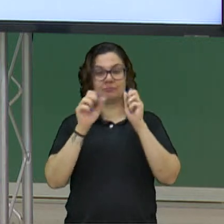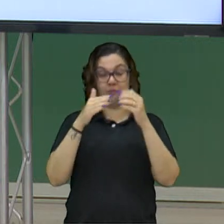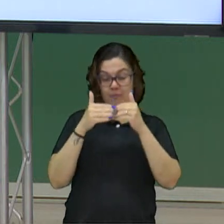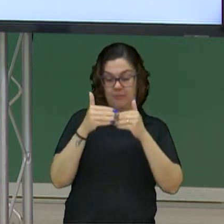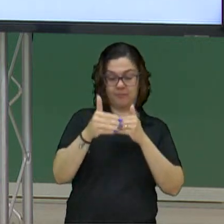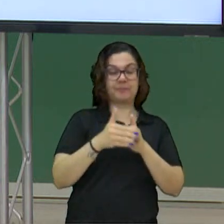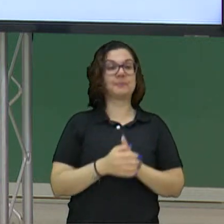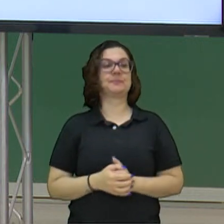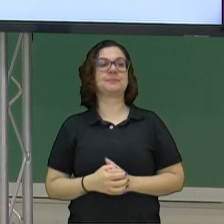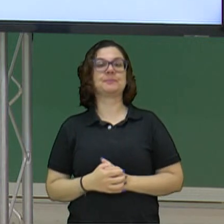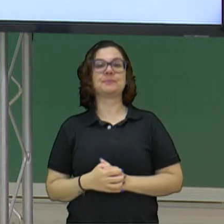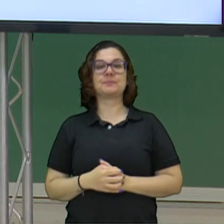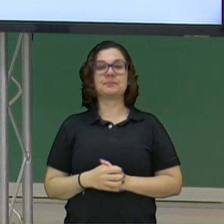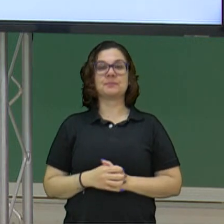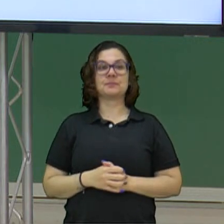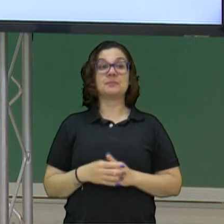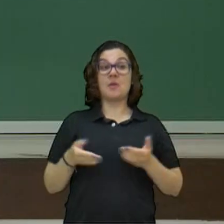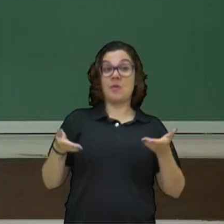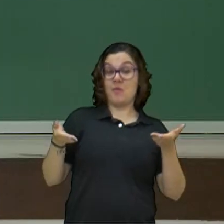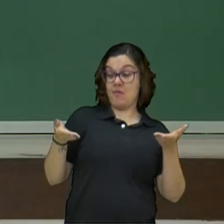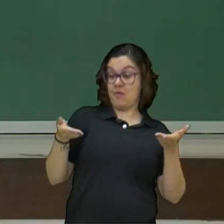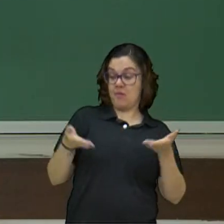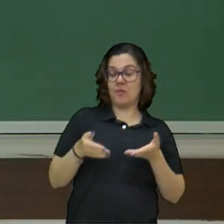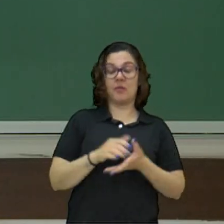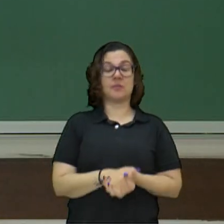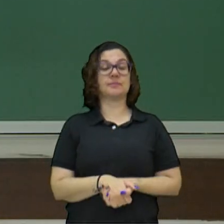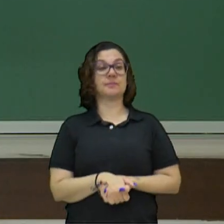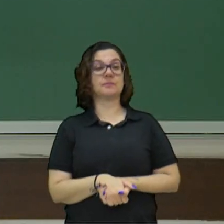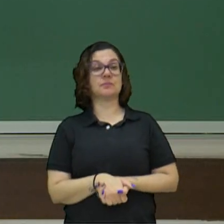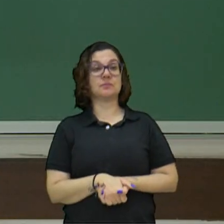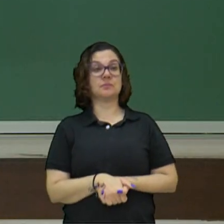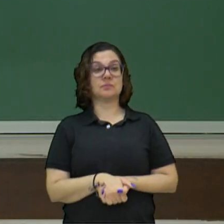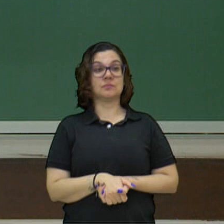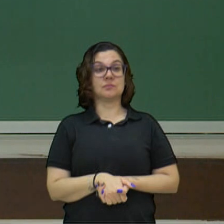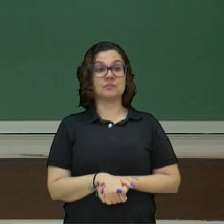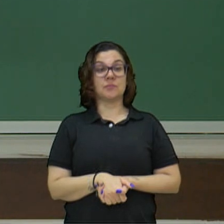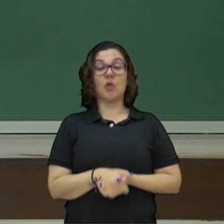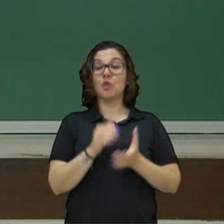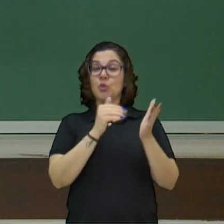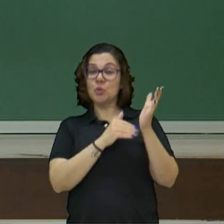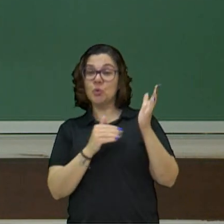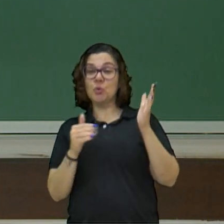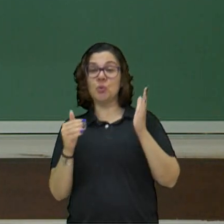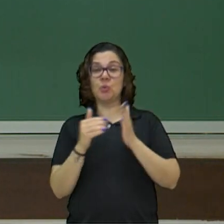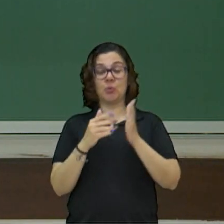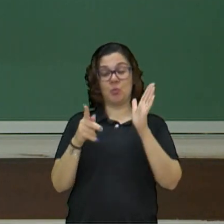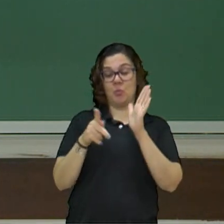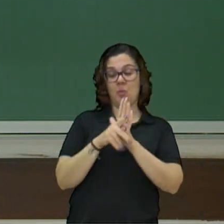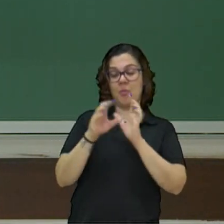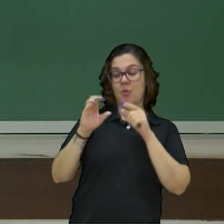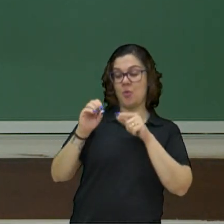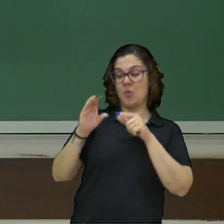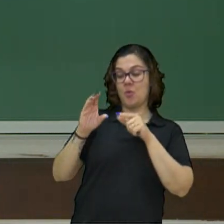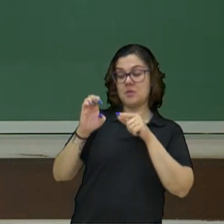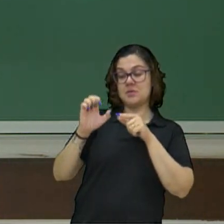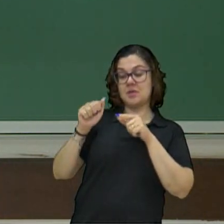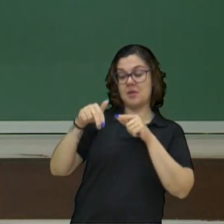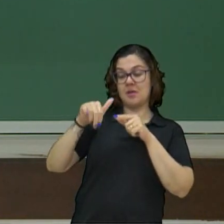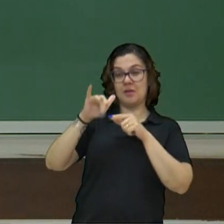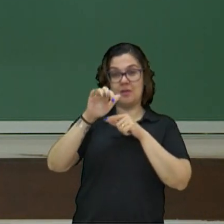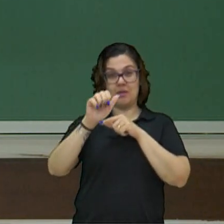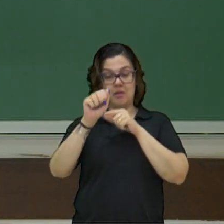em frente agora vamos falar diretamente sobre o continente da oceania os recursos naturais